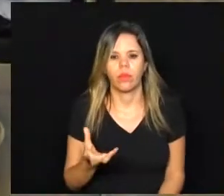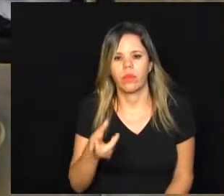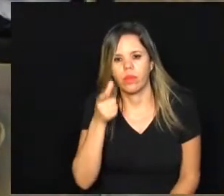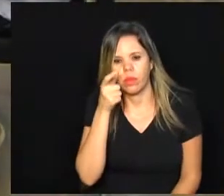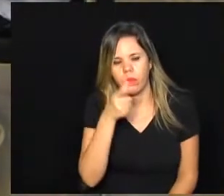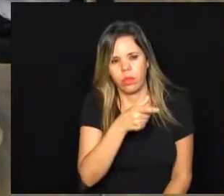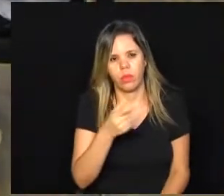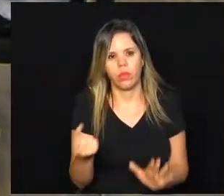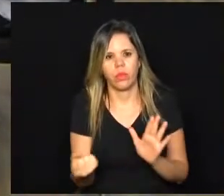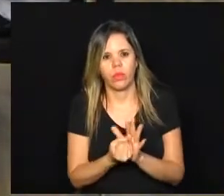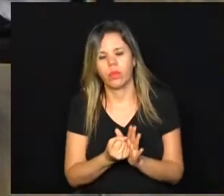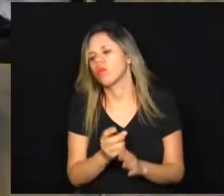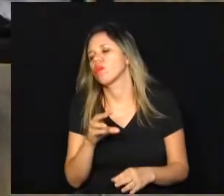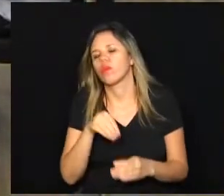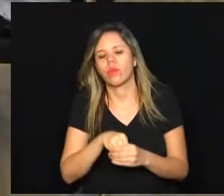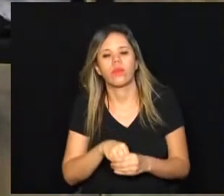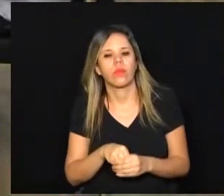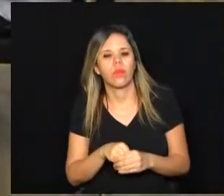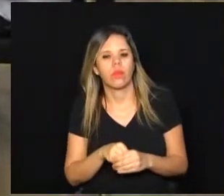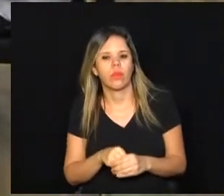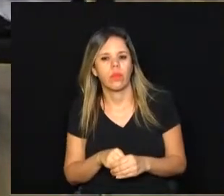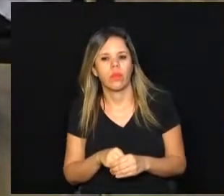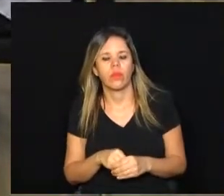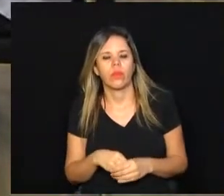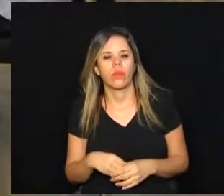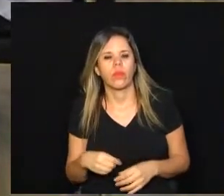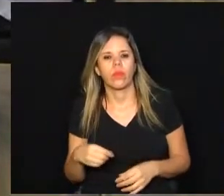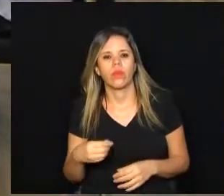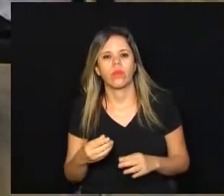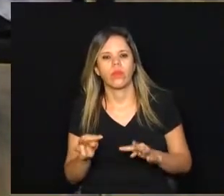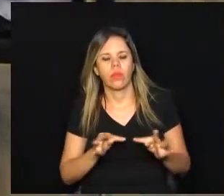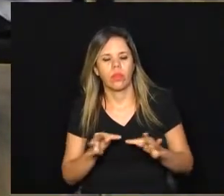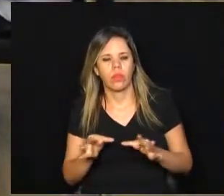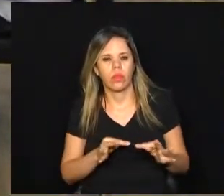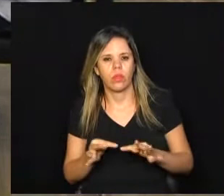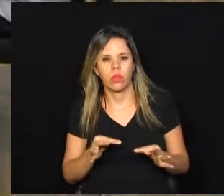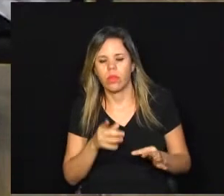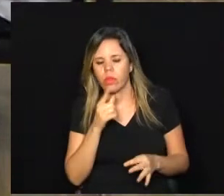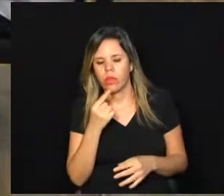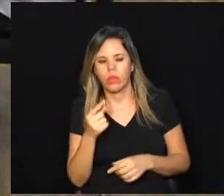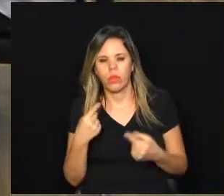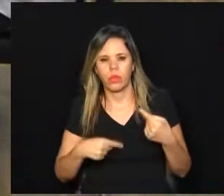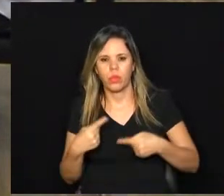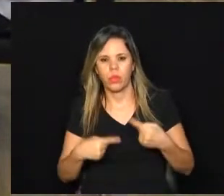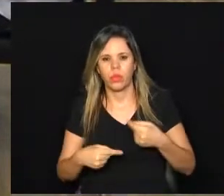sobre o marco legal do saneamento básico, que nós tivemos muitas discussões no ano passado.